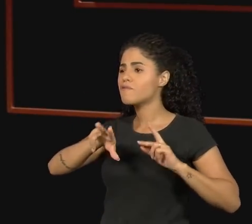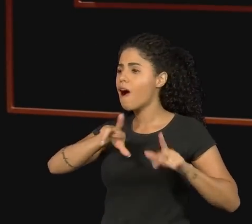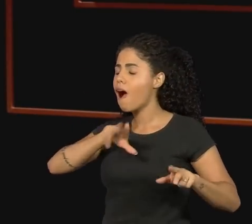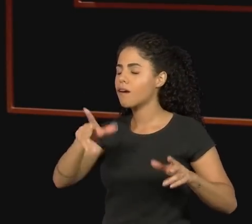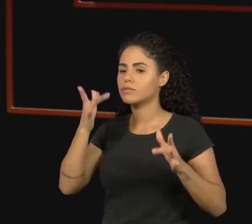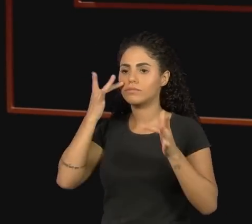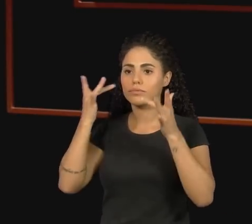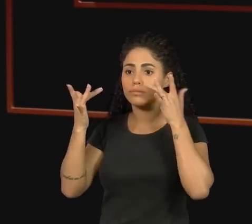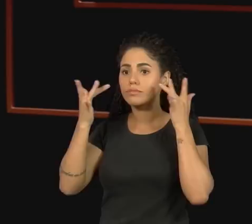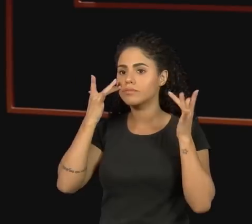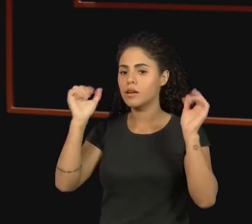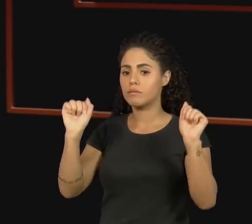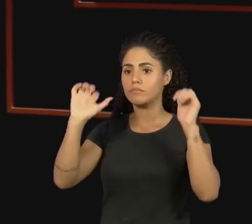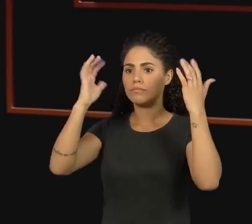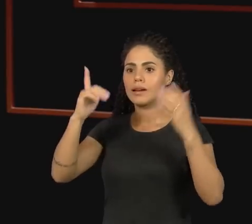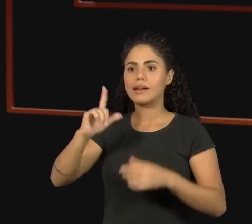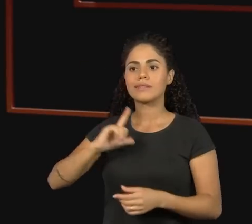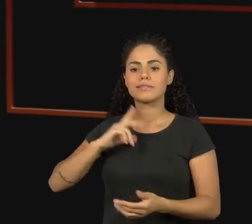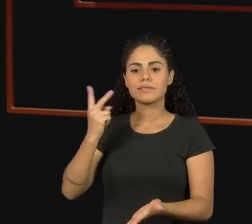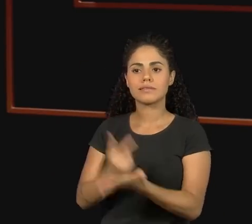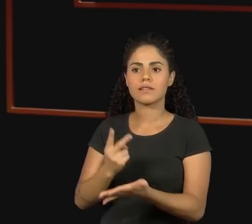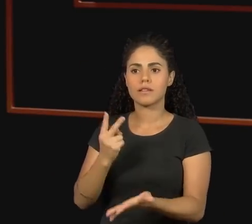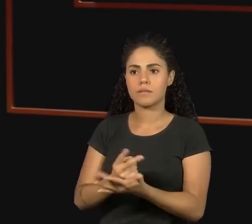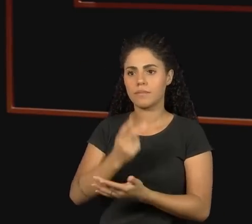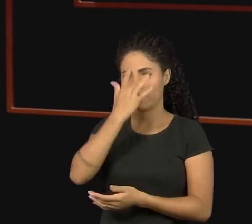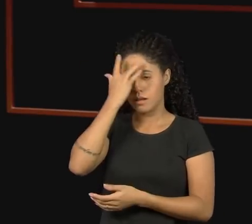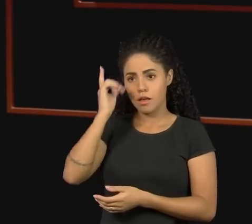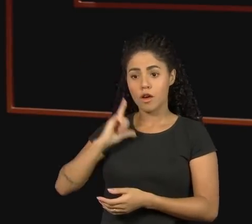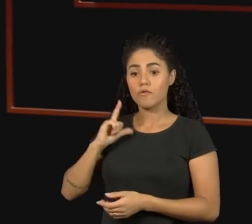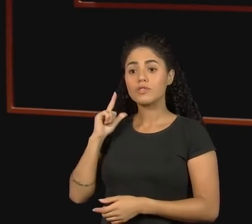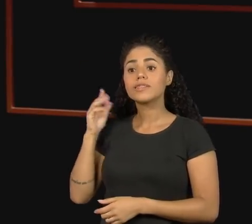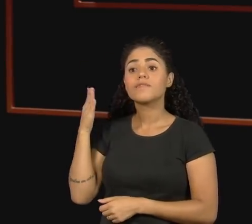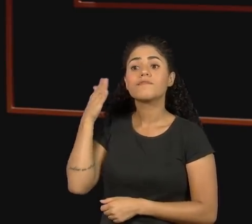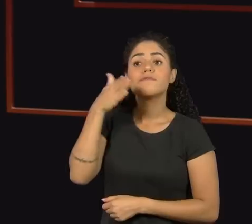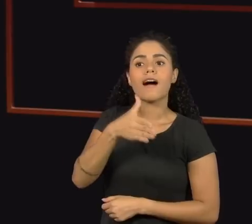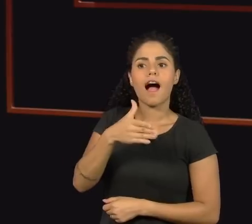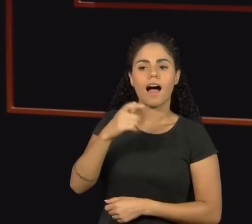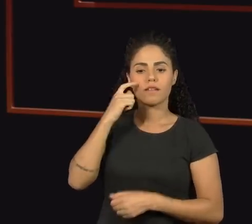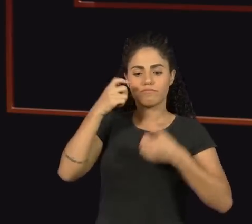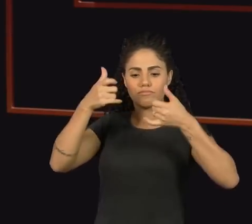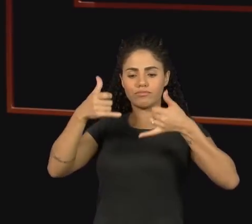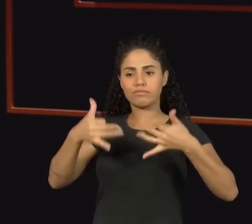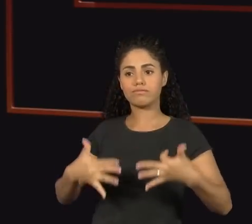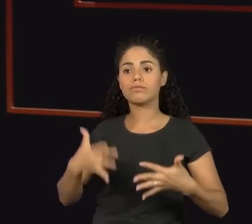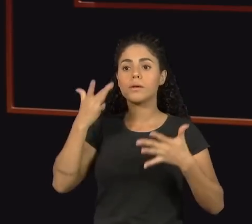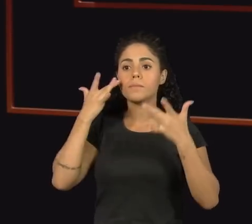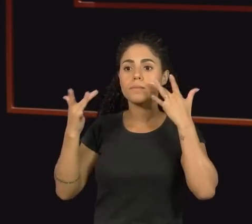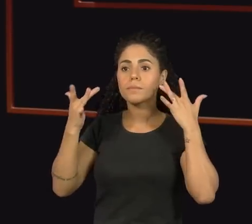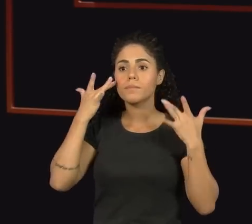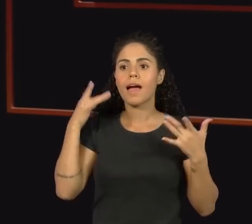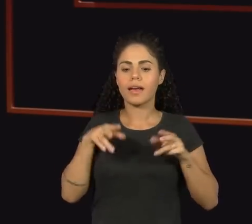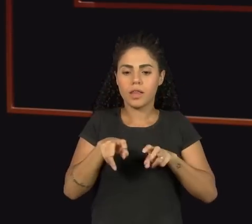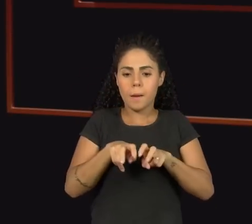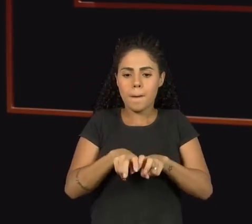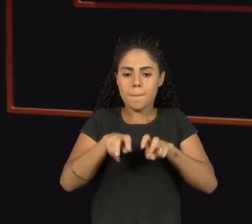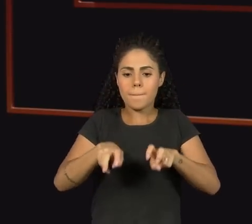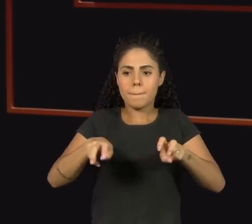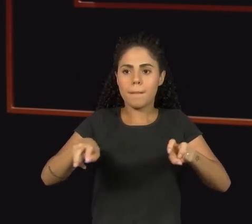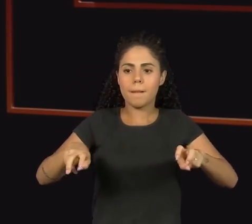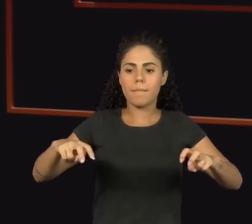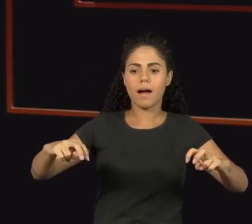teatro, sempre um debatedor, porque para quem não sabe, você vai para um festival de teatro, apresenta o seu espetáculo, e aí uma mesa de debate se abre